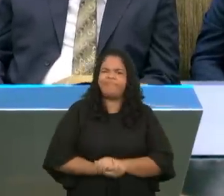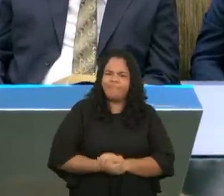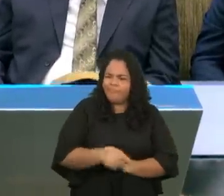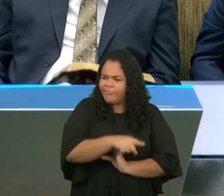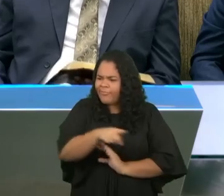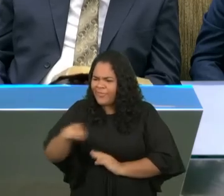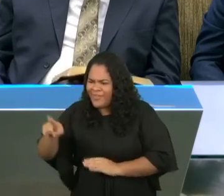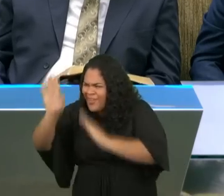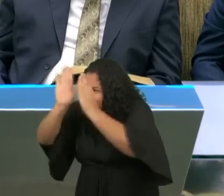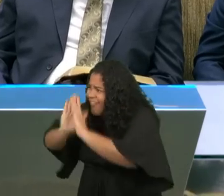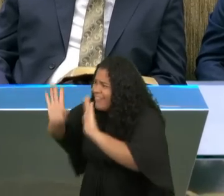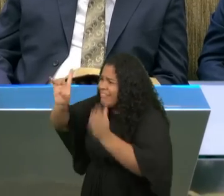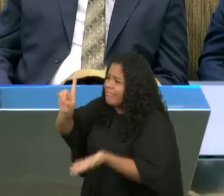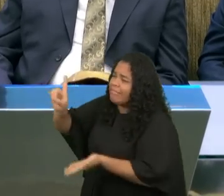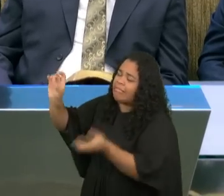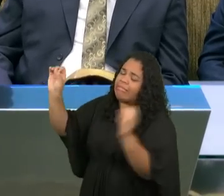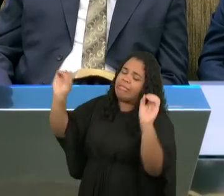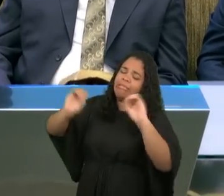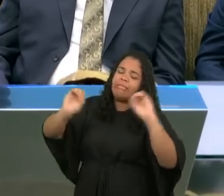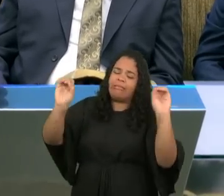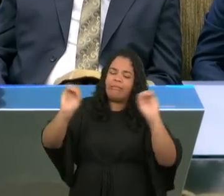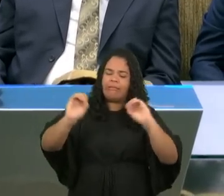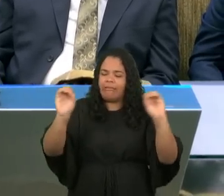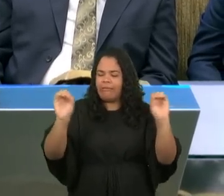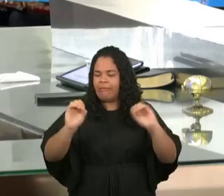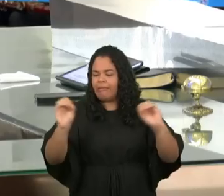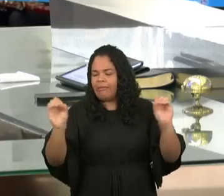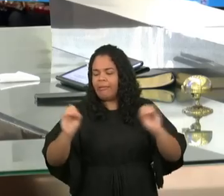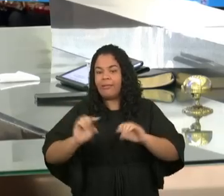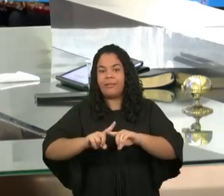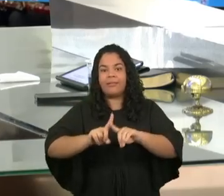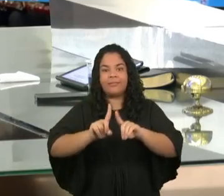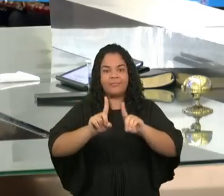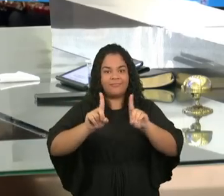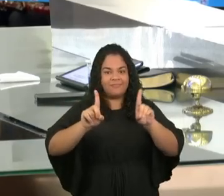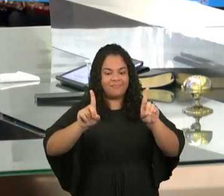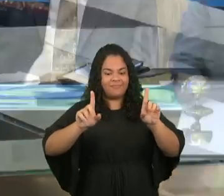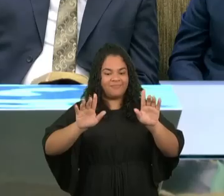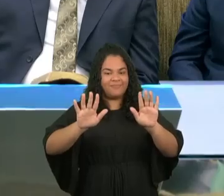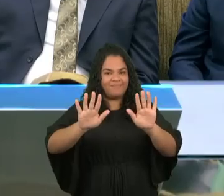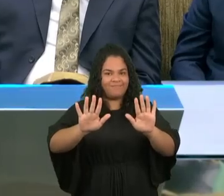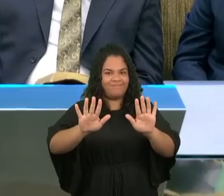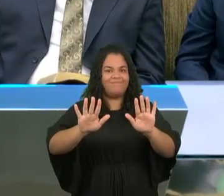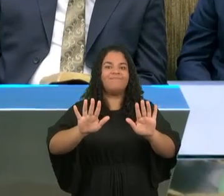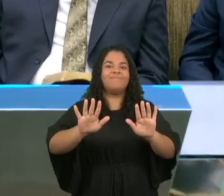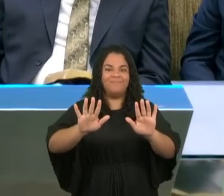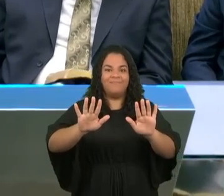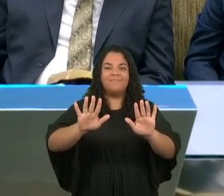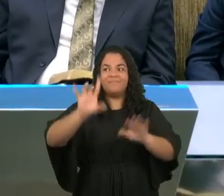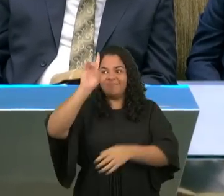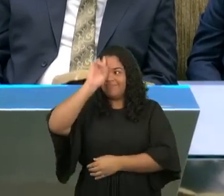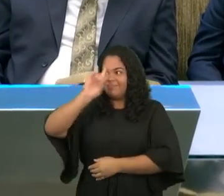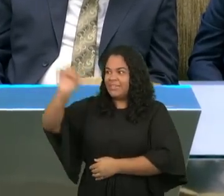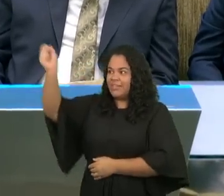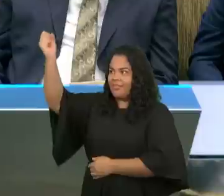Deus. Porém, Deus se permite encontrar. Diga